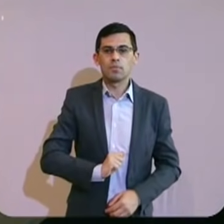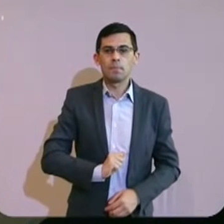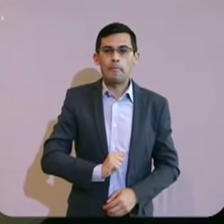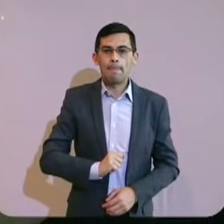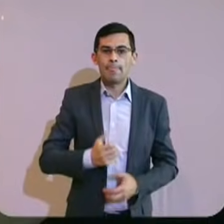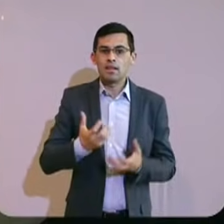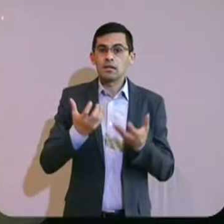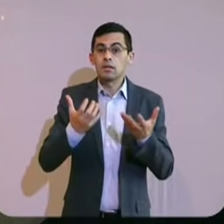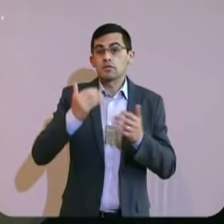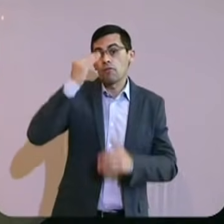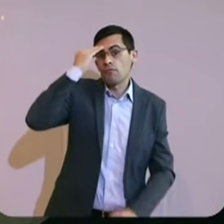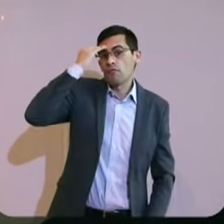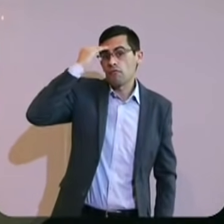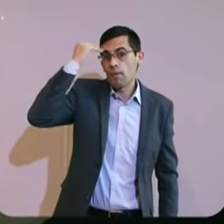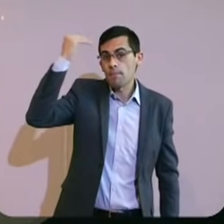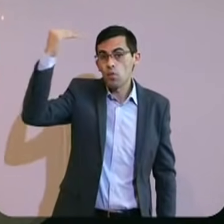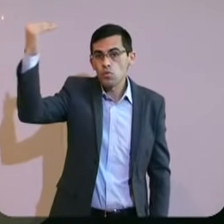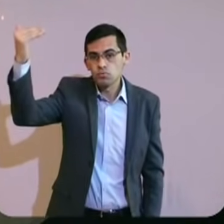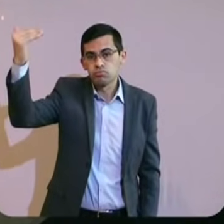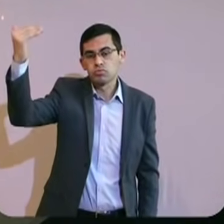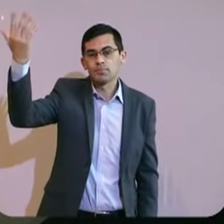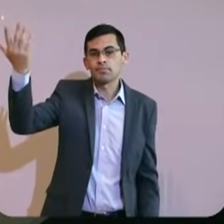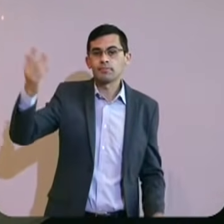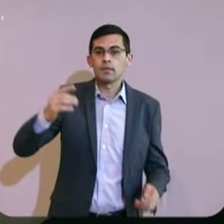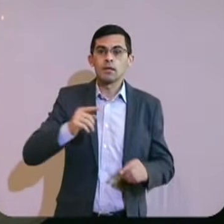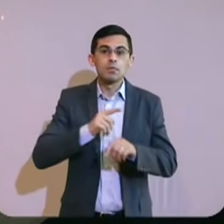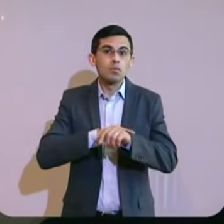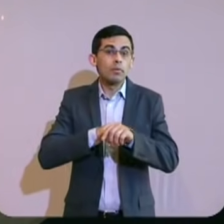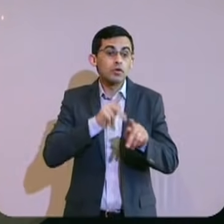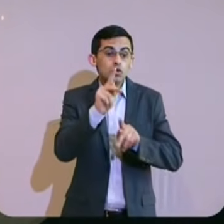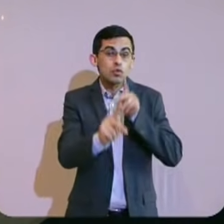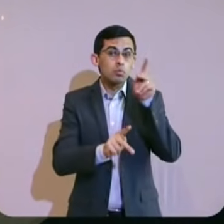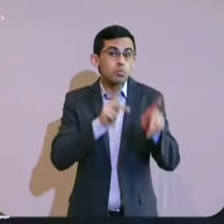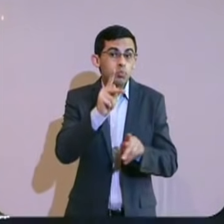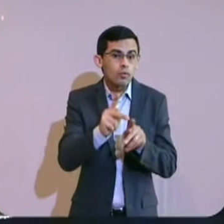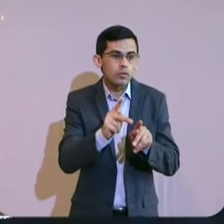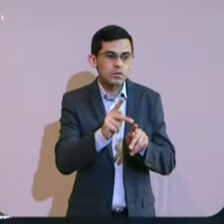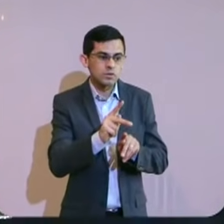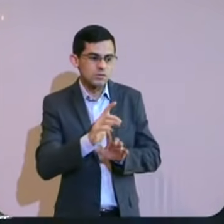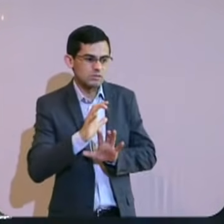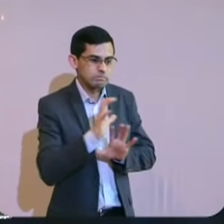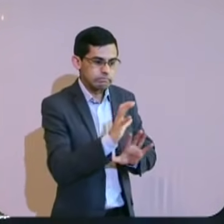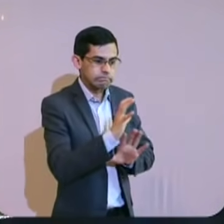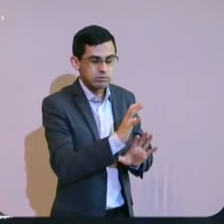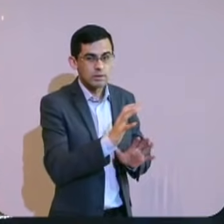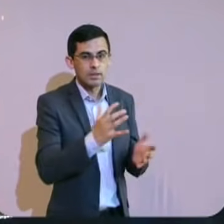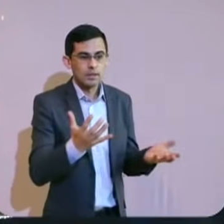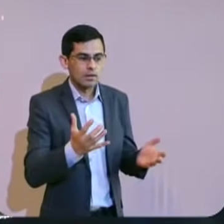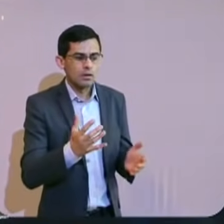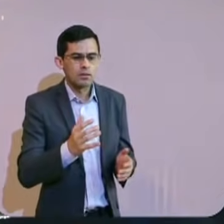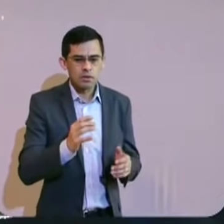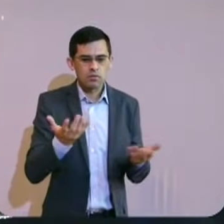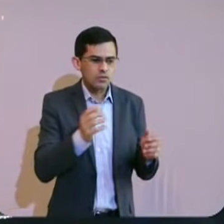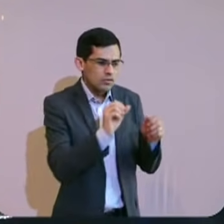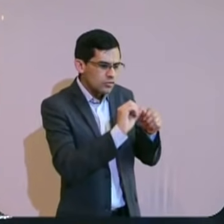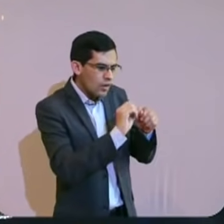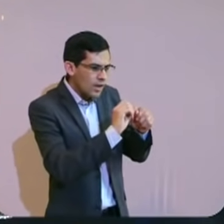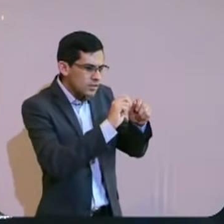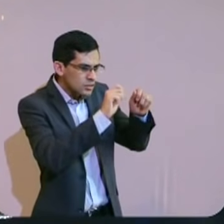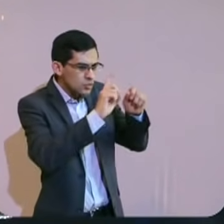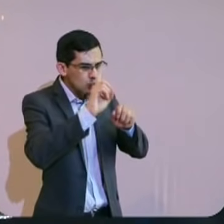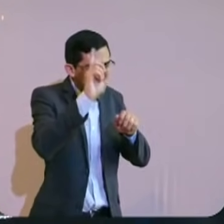ser popular. E quando o povo começou a fazer pressão e dizer, olha, faz para a gente um